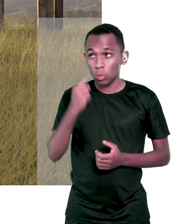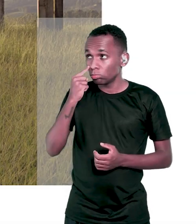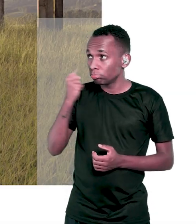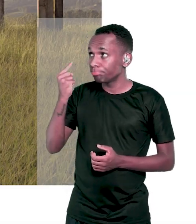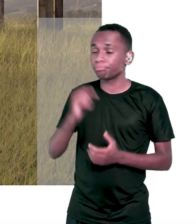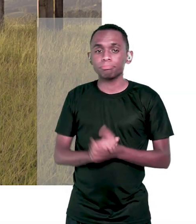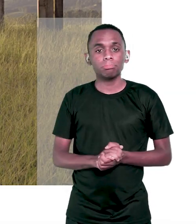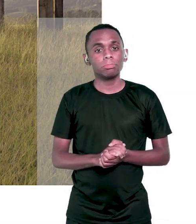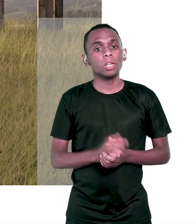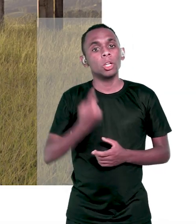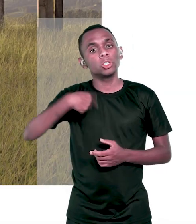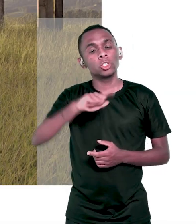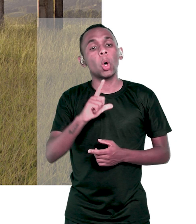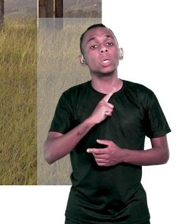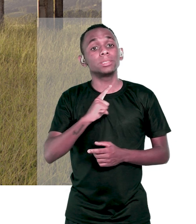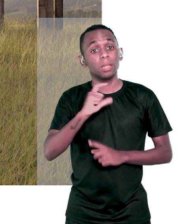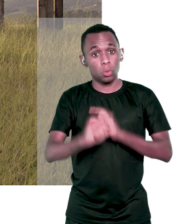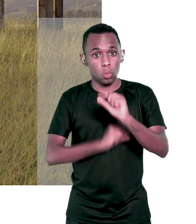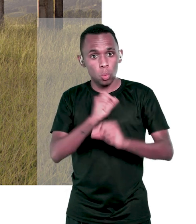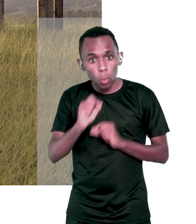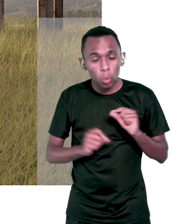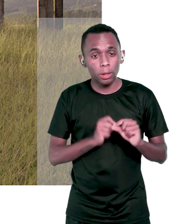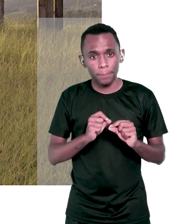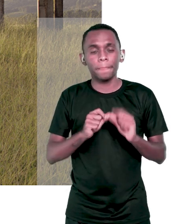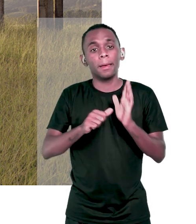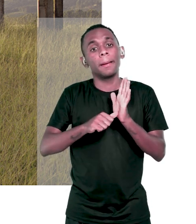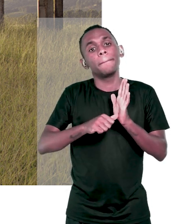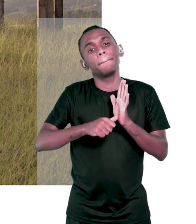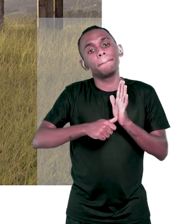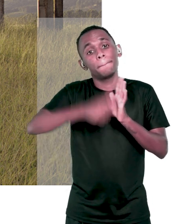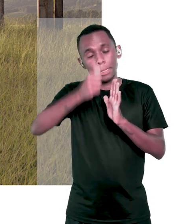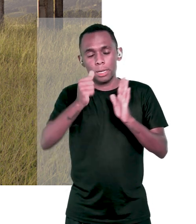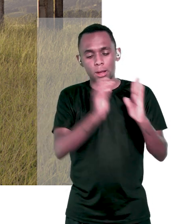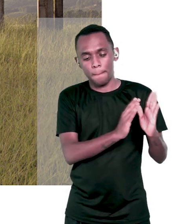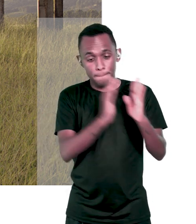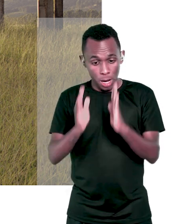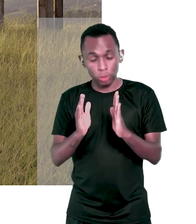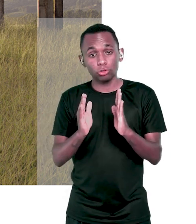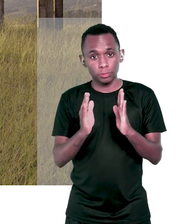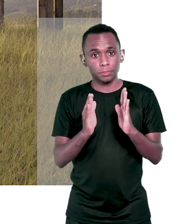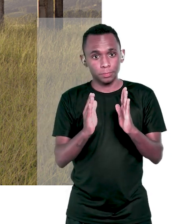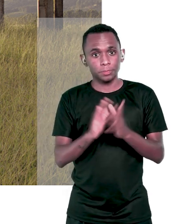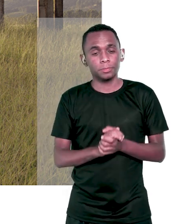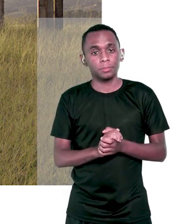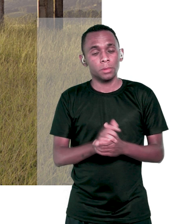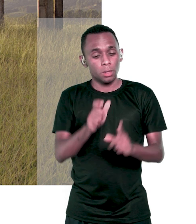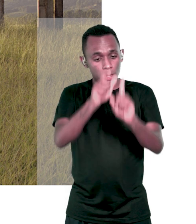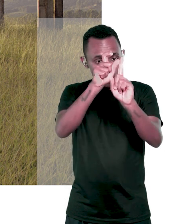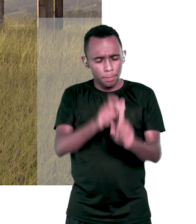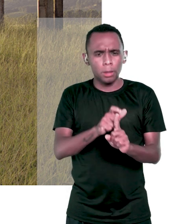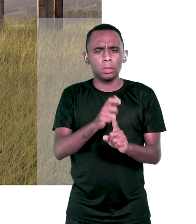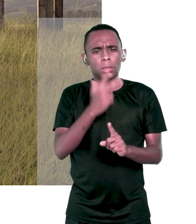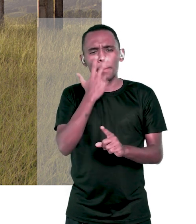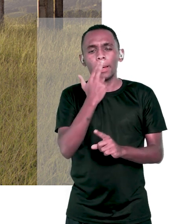Vocês estão vendo aqui novamente o personagem nesse campo de capim alto. Na fotografia verdadeira ele